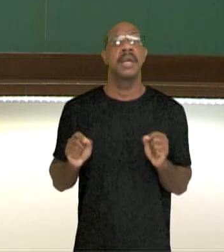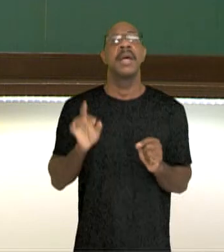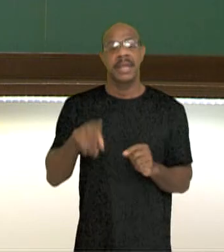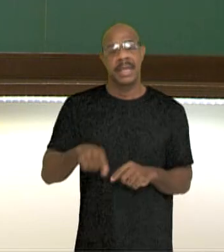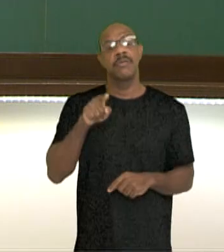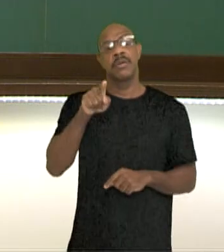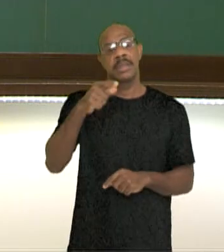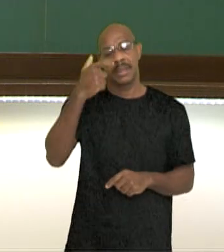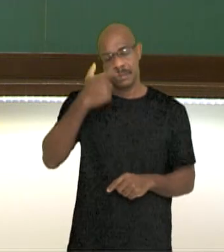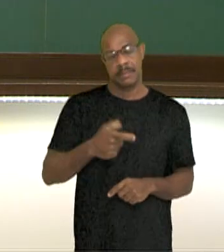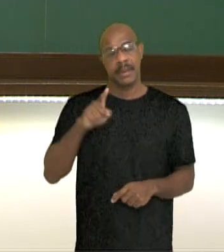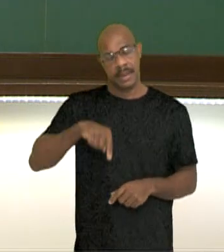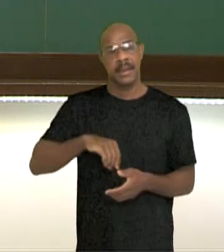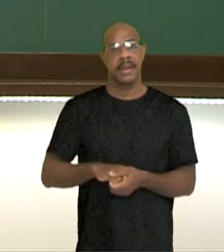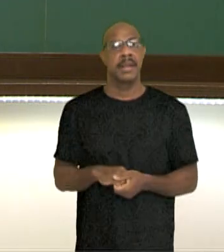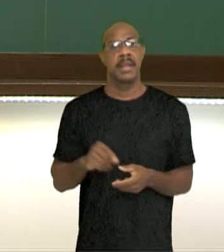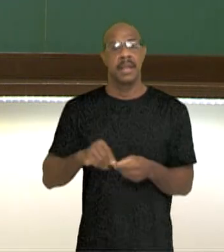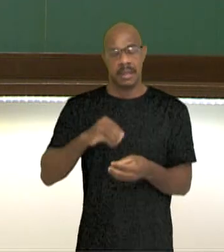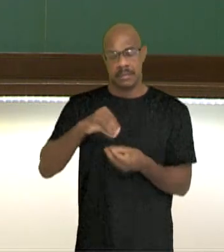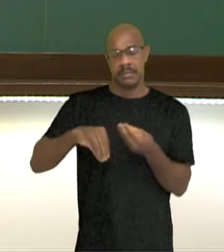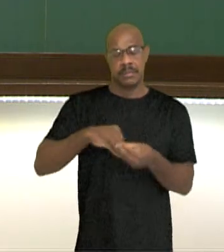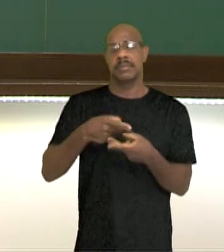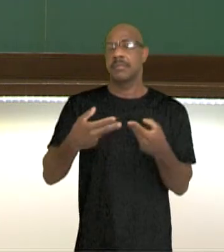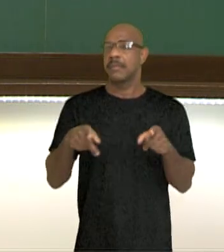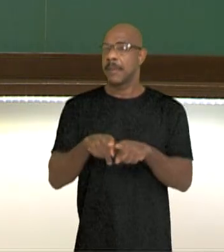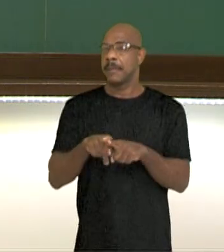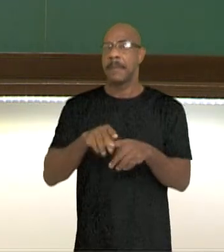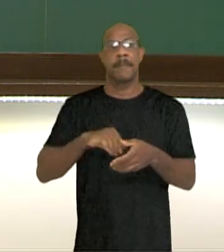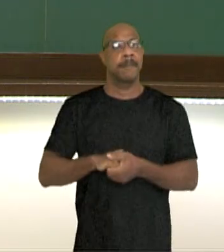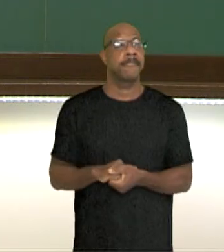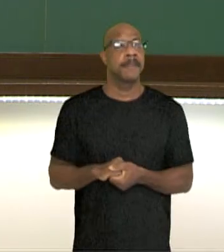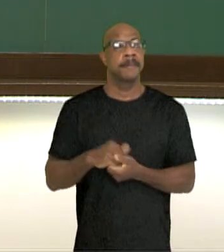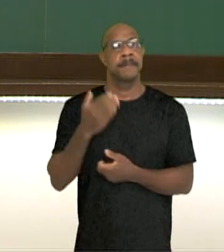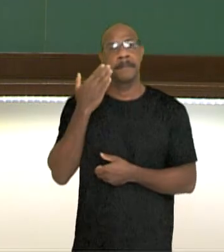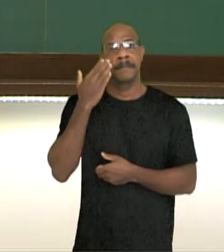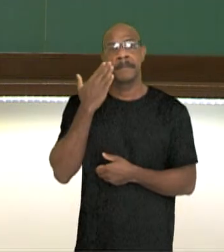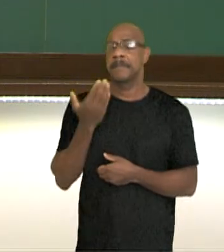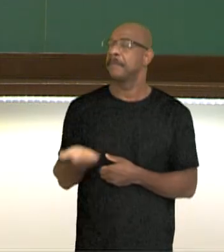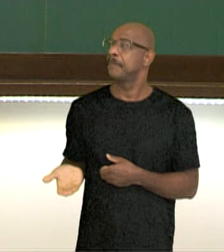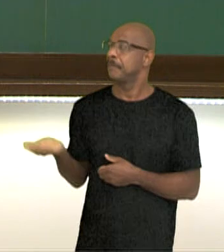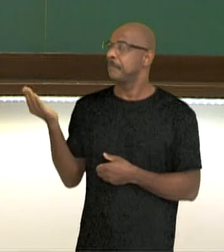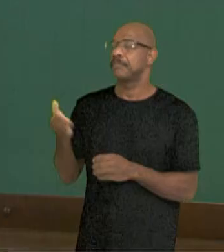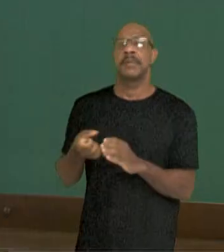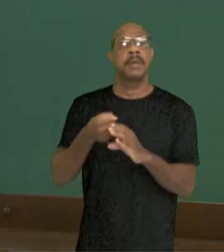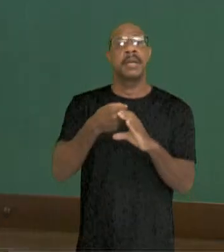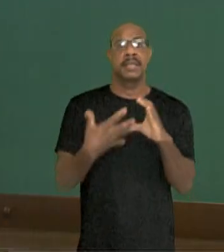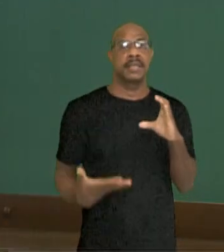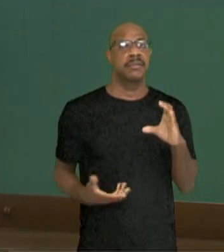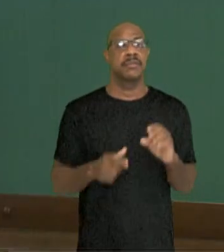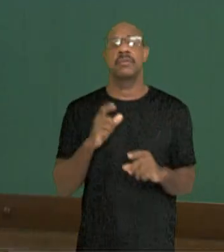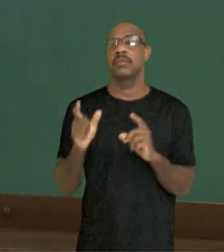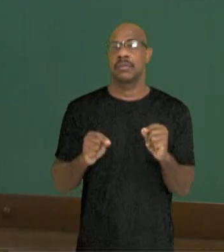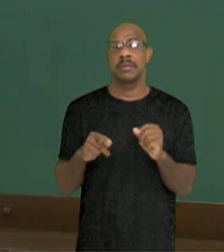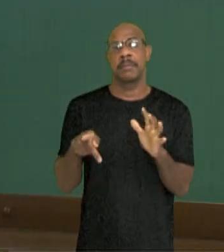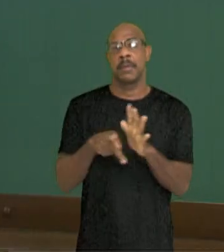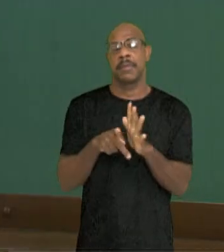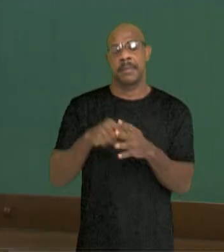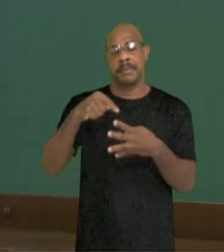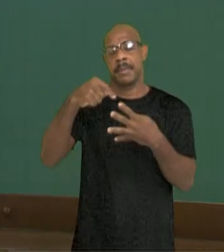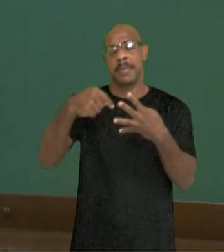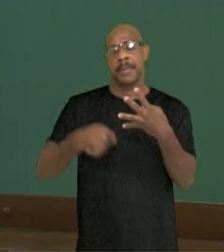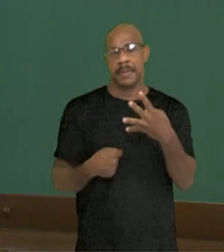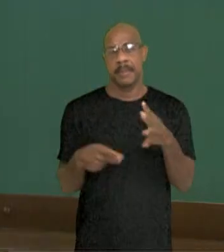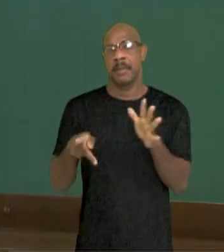você é. E as substâncias, a mesma coisa. Vamos ver aqui uma característica, uma propriedade